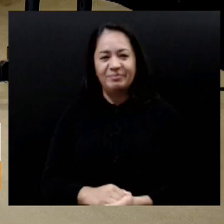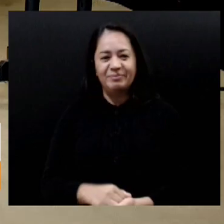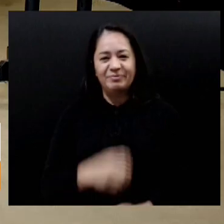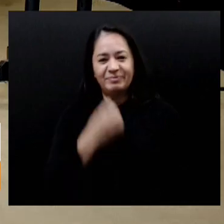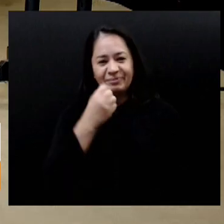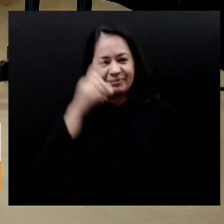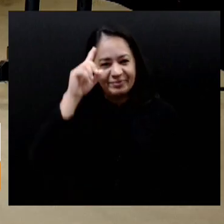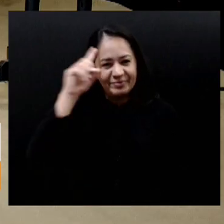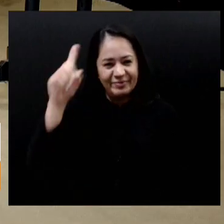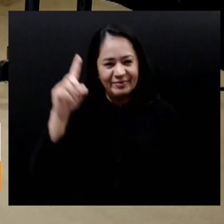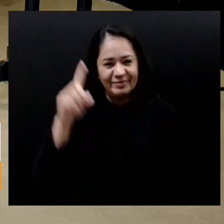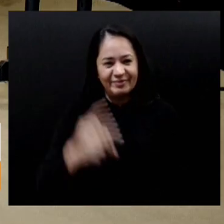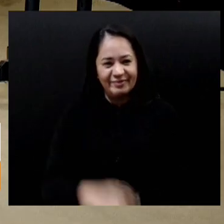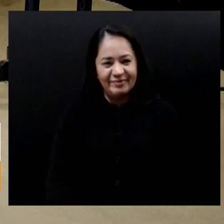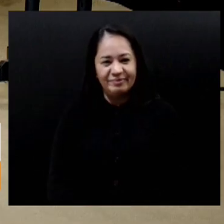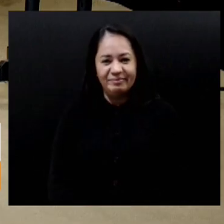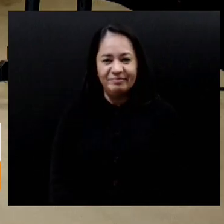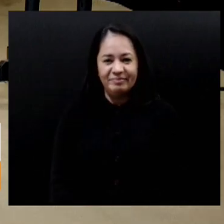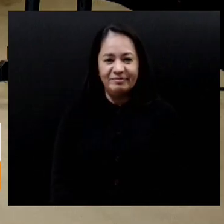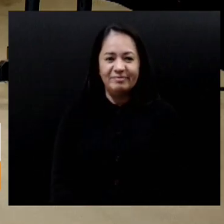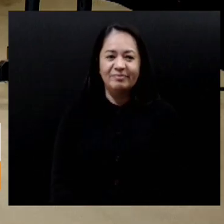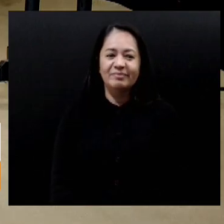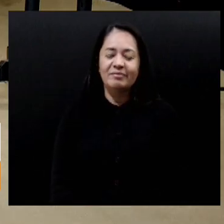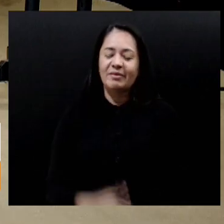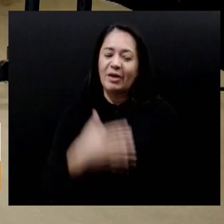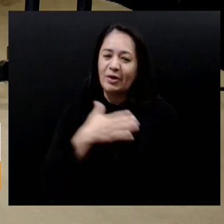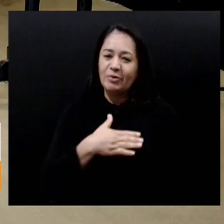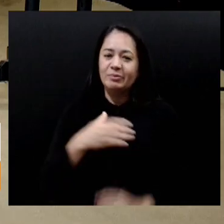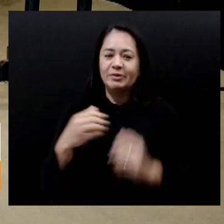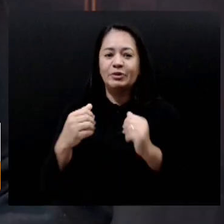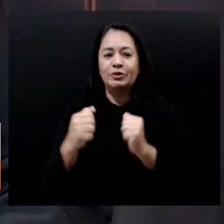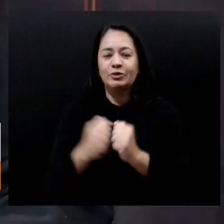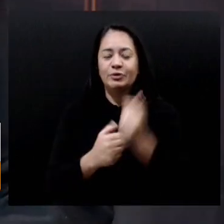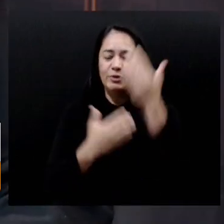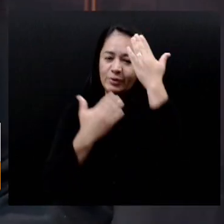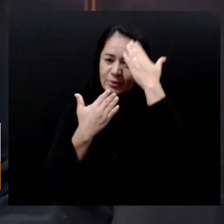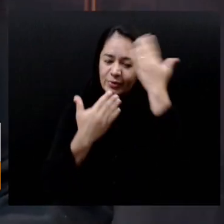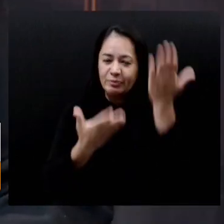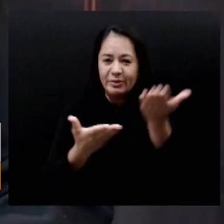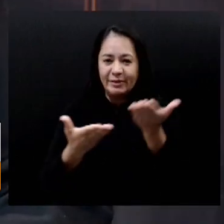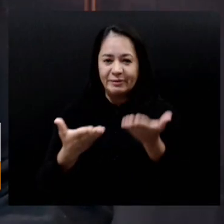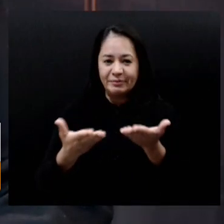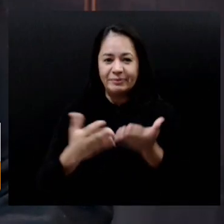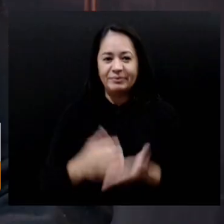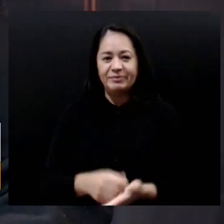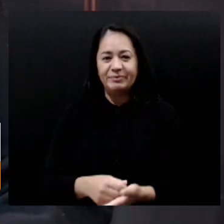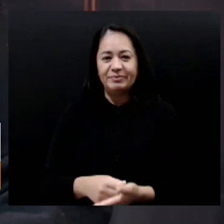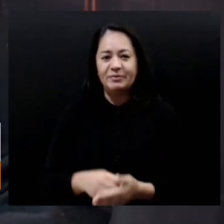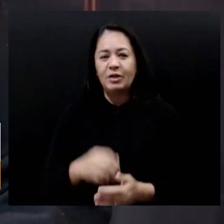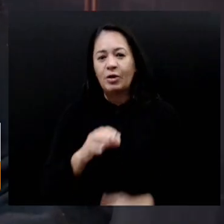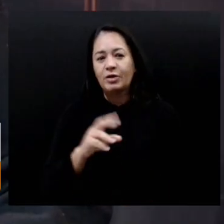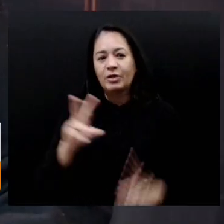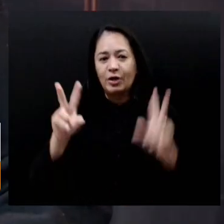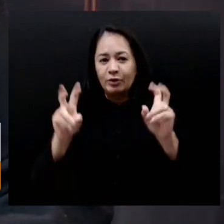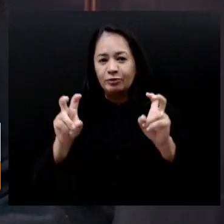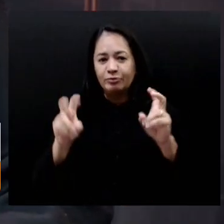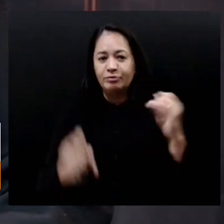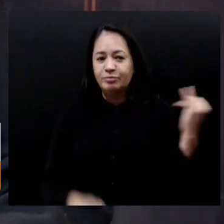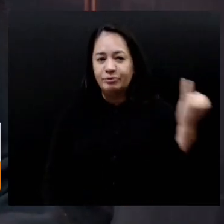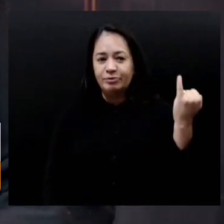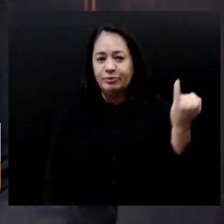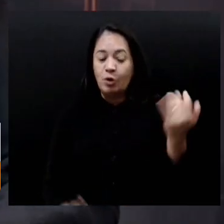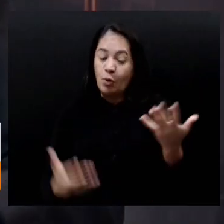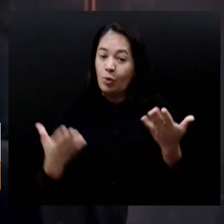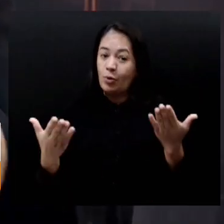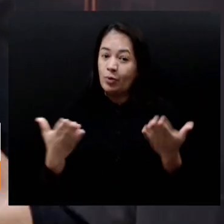dia, doutor Renan. É um prazer estar aqui. Obrigada pelo convite. Eu acho que é um tema muito pertinente, né? Nos dias de hoje,